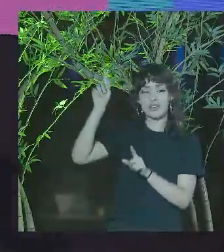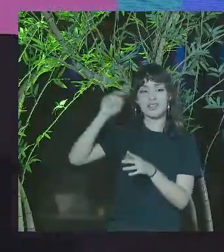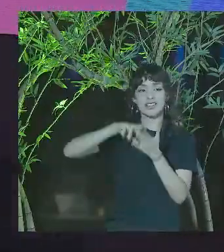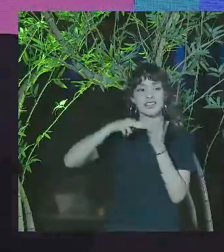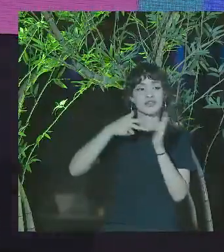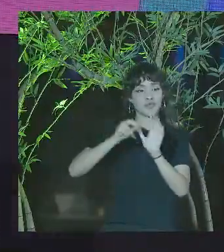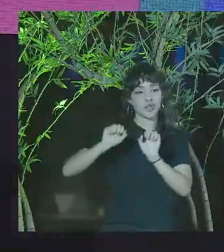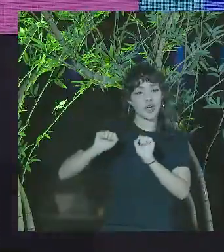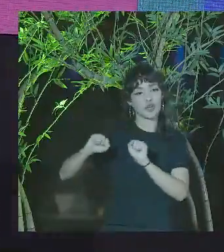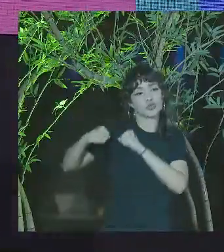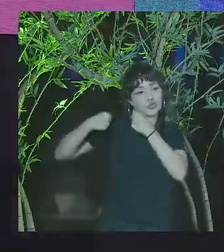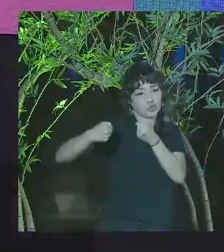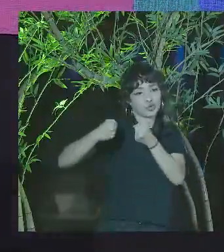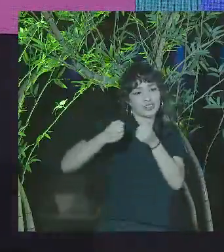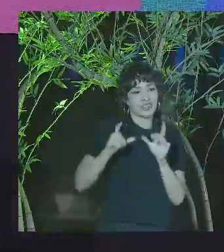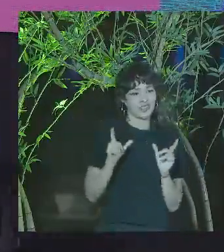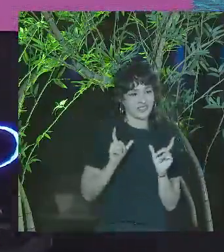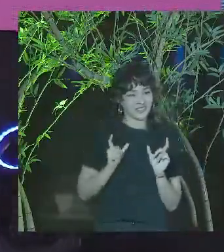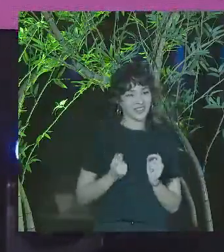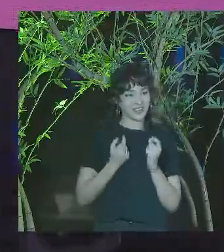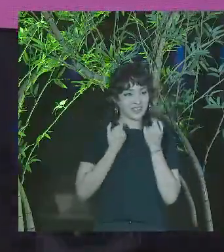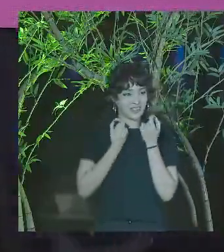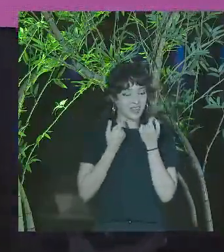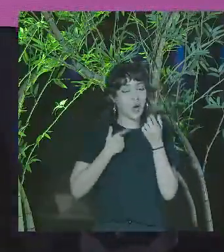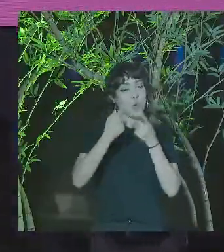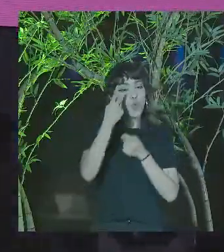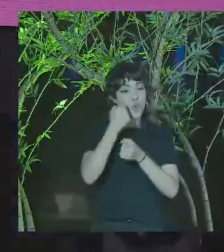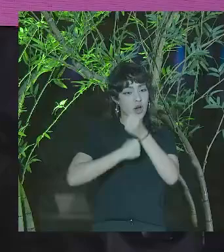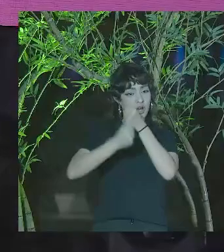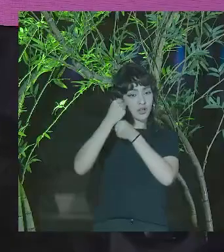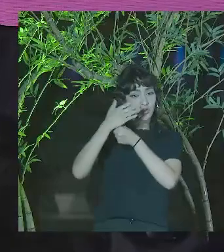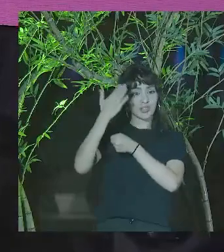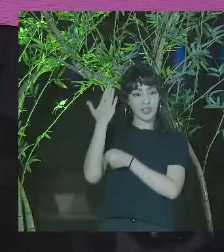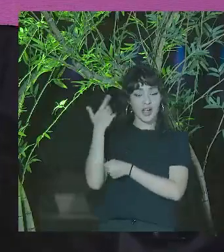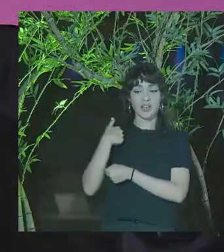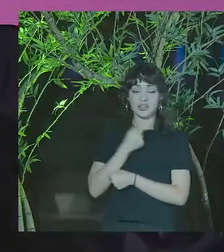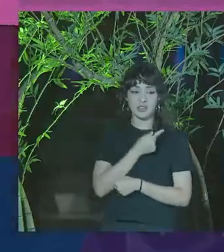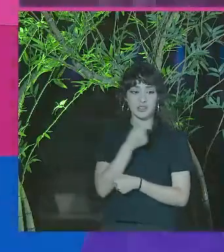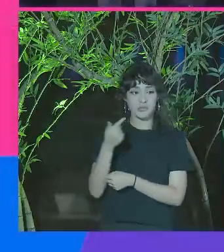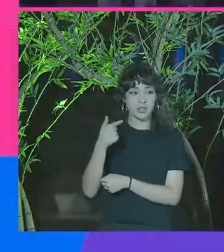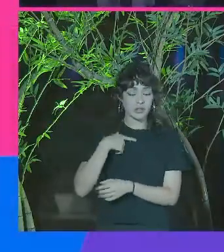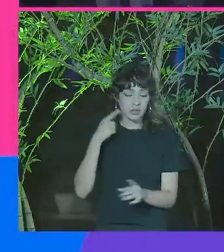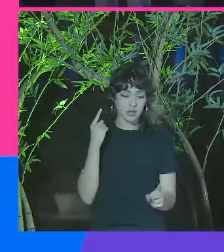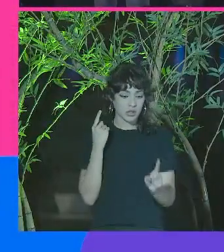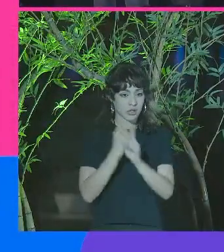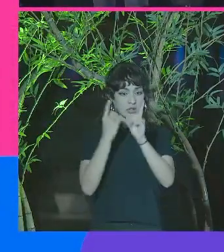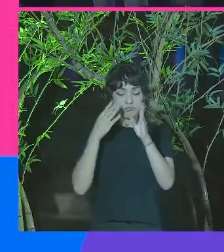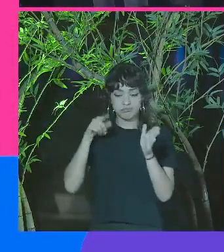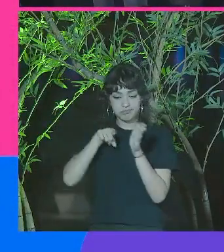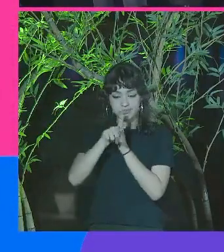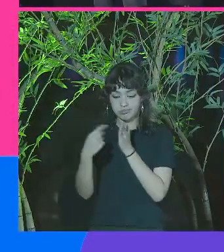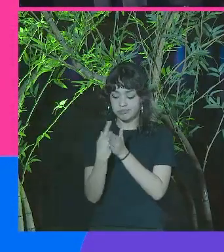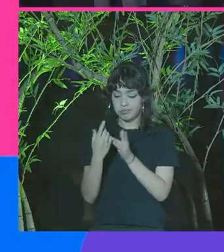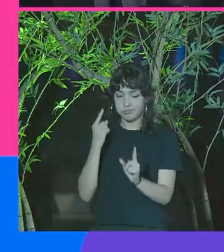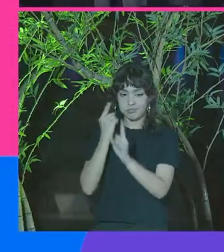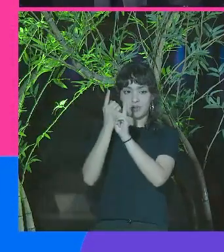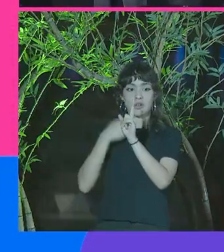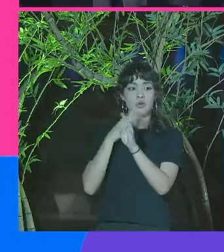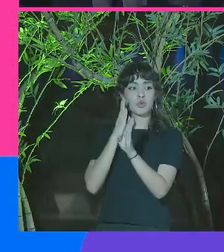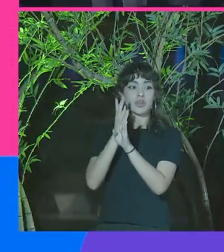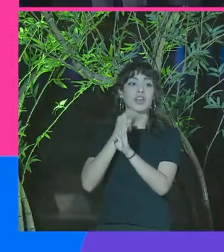câncer agressivo. Há um ano atrás, exatamente nessa semana, eu recebi o diagnóstico mais difícil da minha vida, que é de um